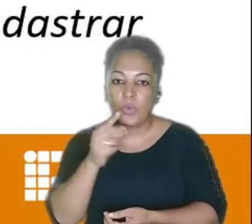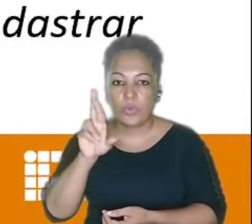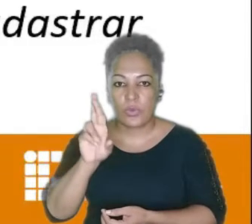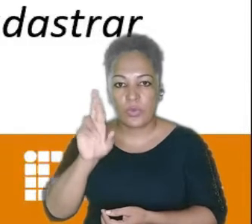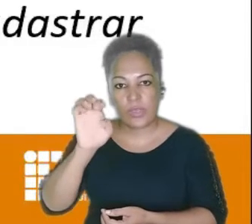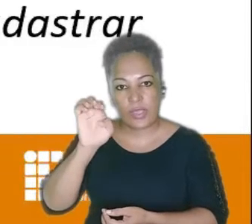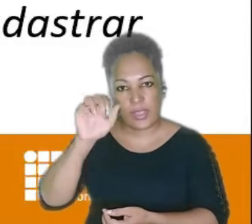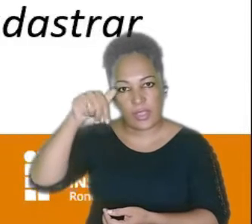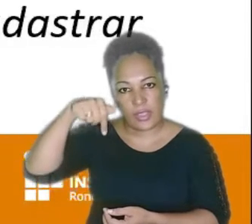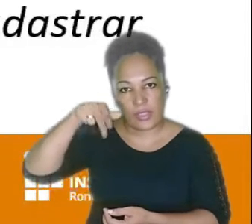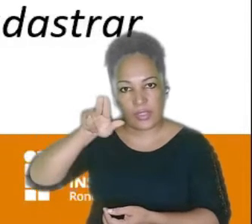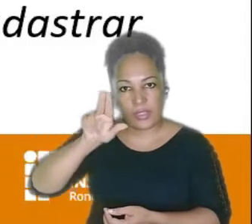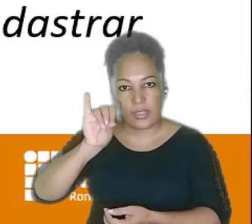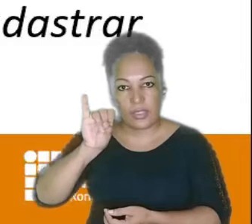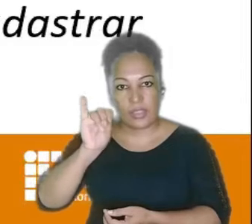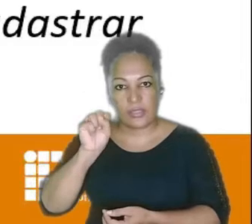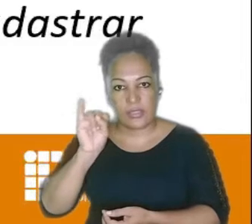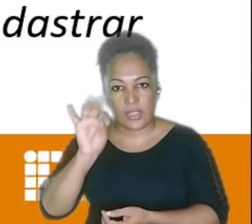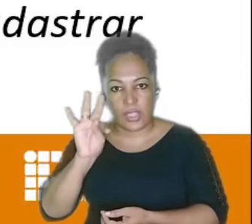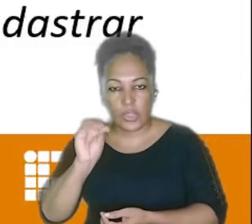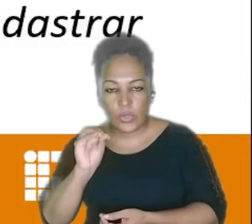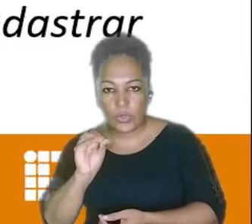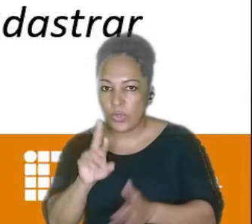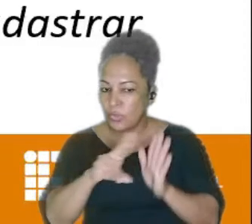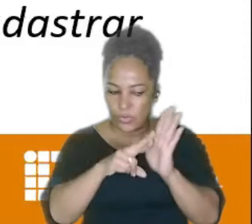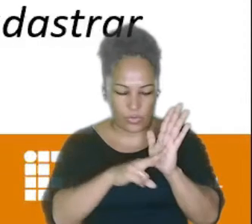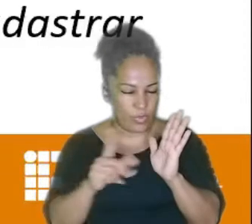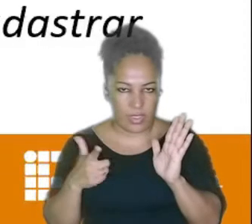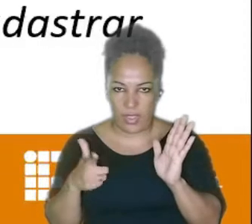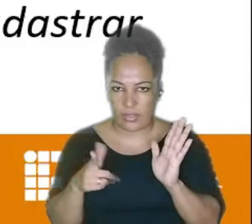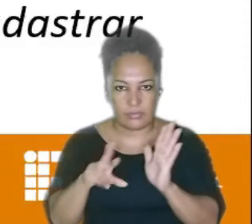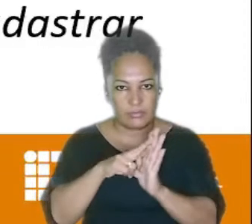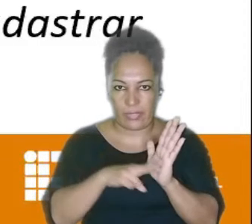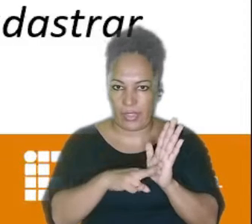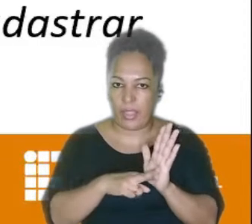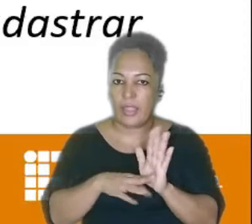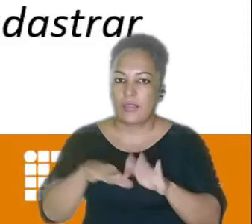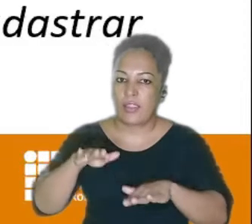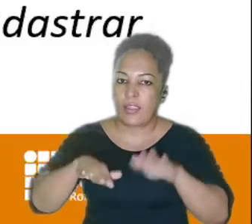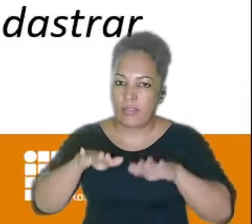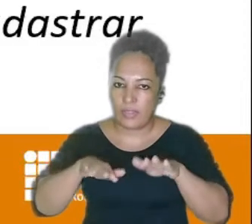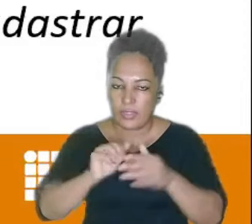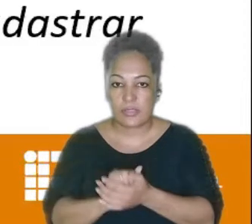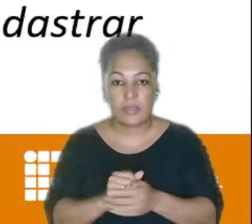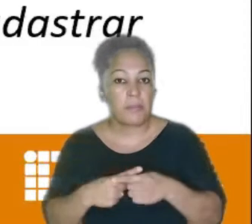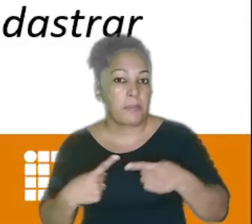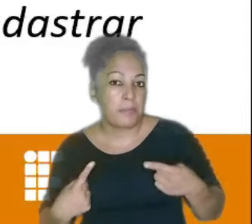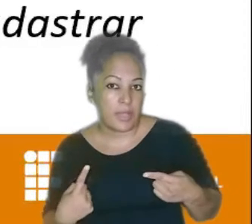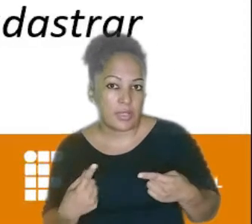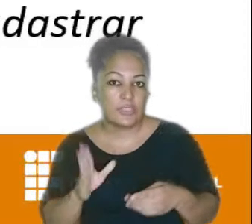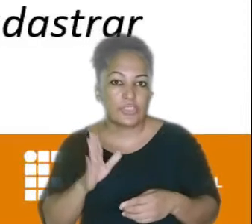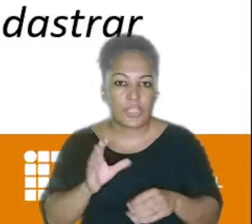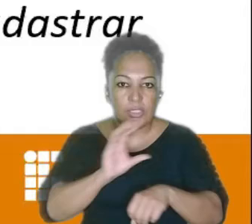software, normalmente, não é regra, né, existem, não é regra, existem exceções, obviamente,